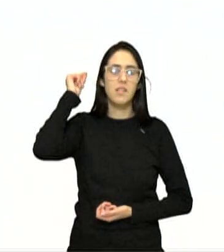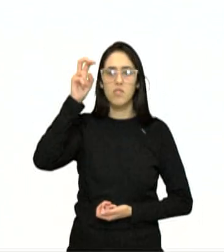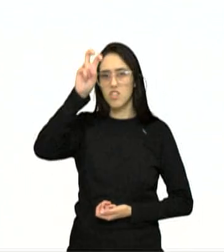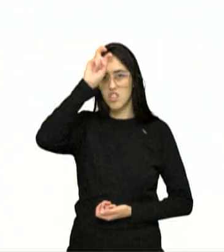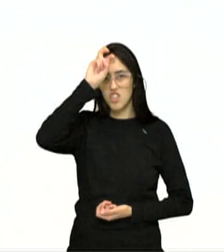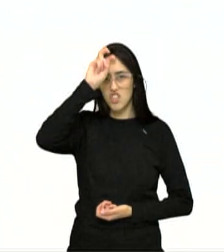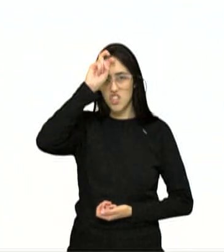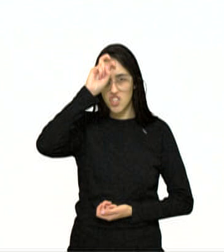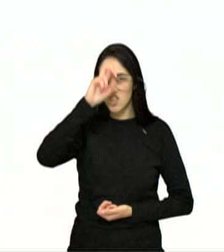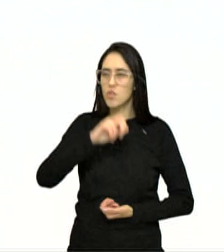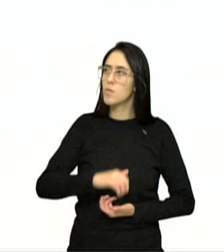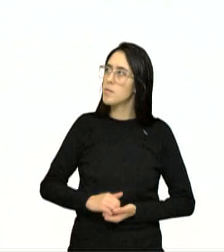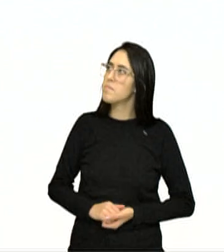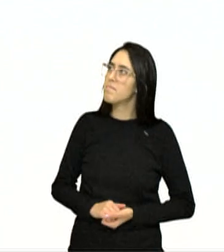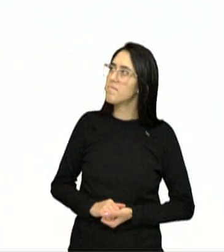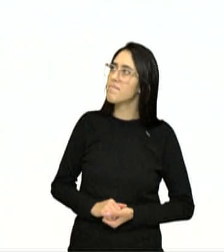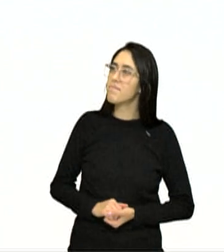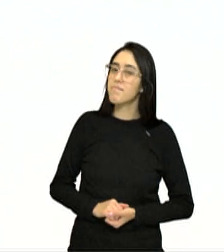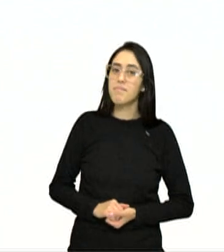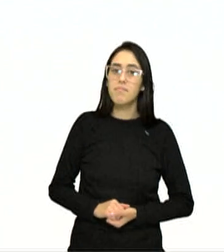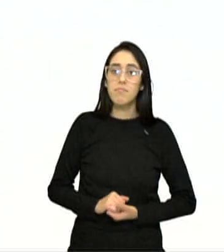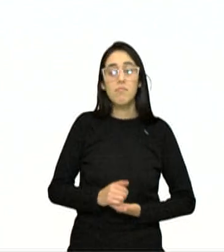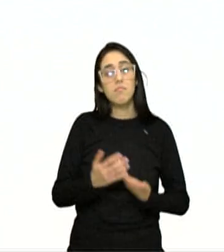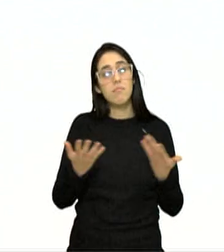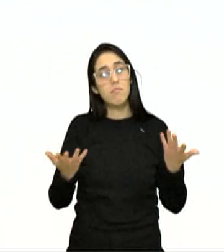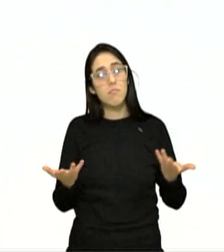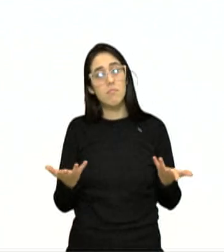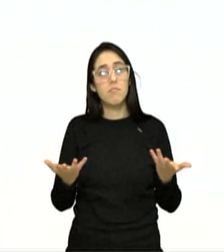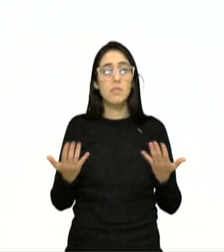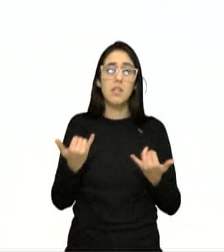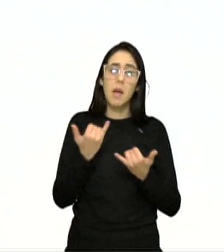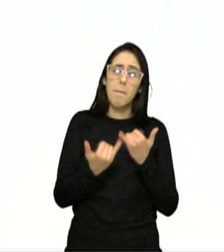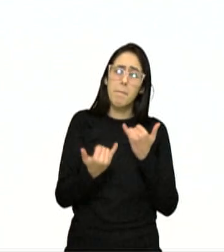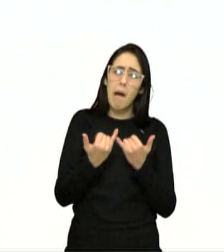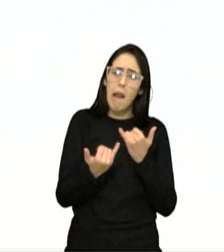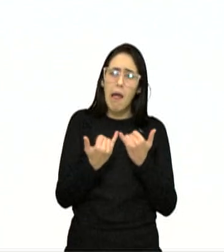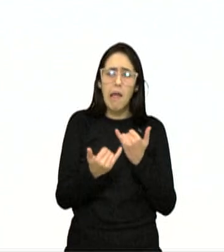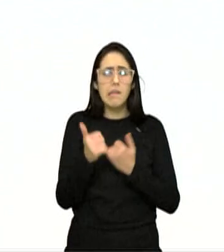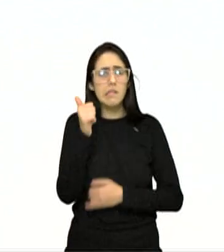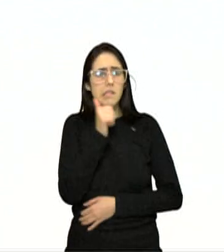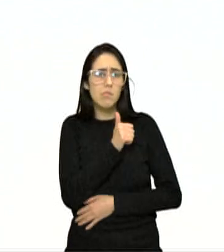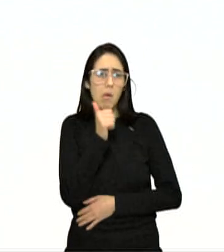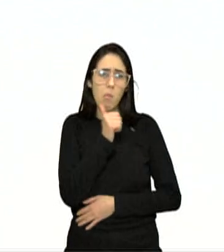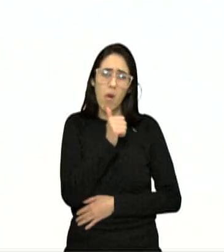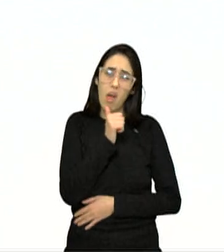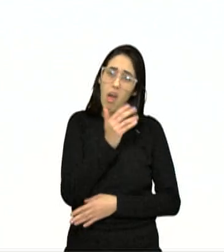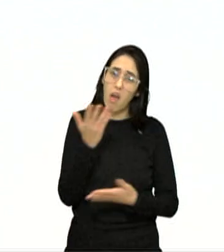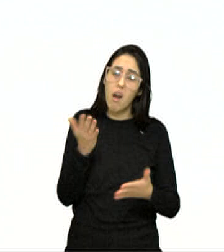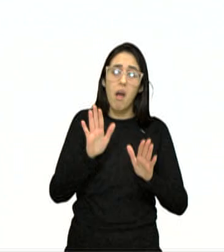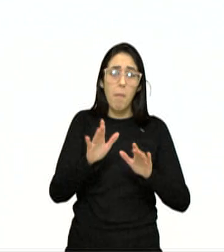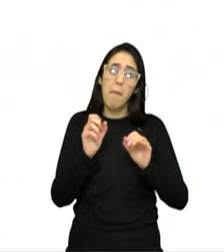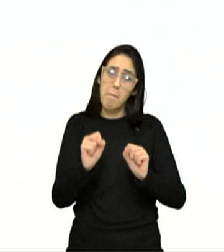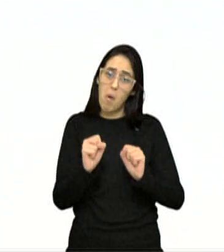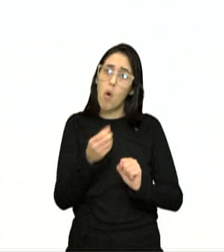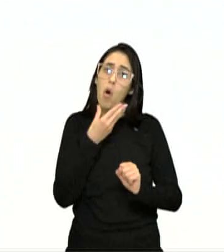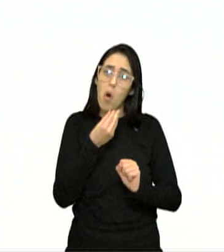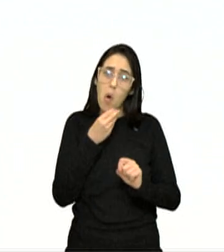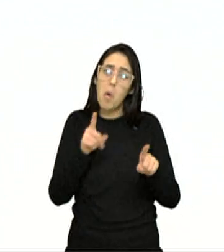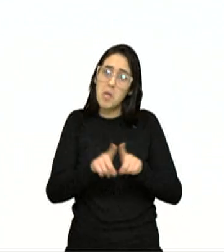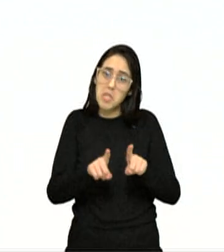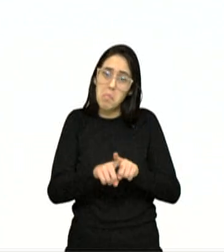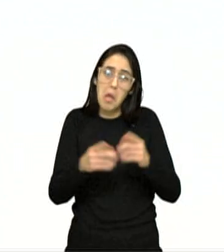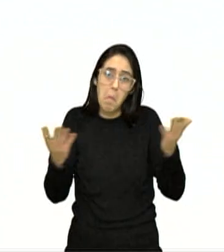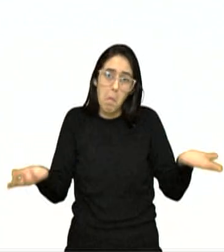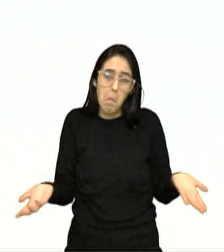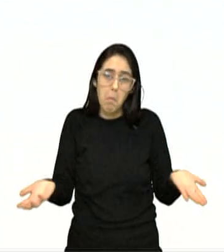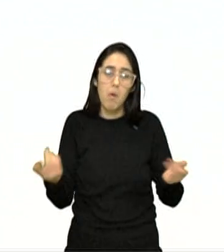egípcia, me parece uma mulher, mas pode ser um homem também,